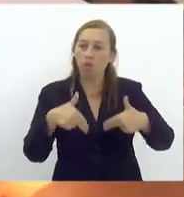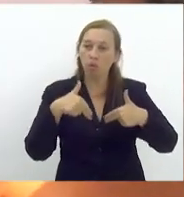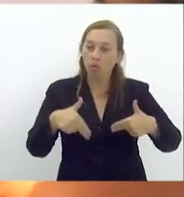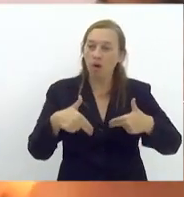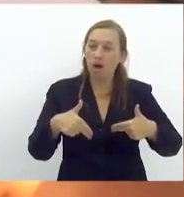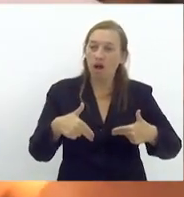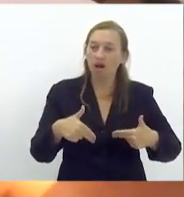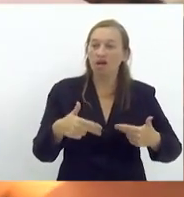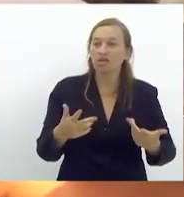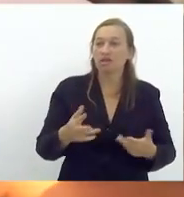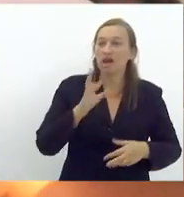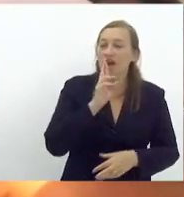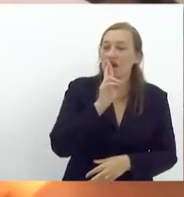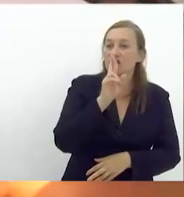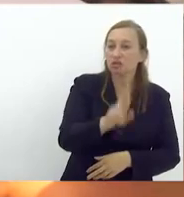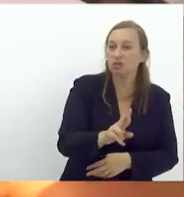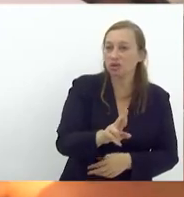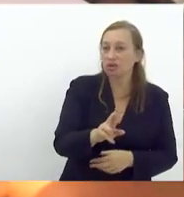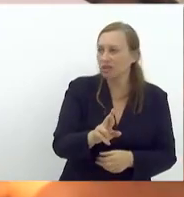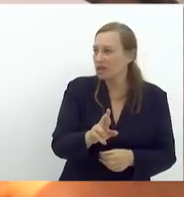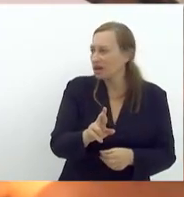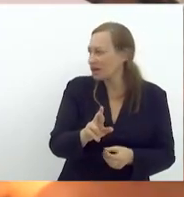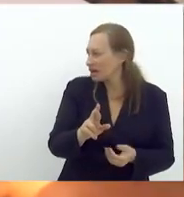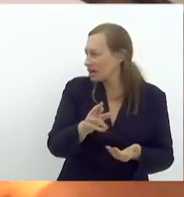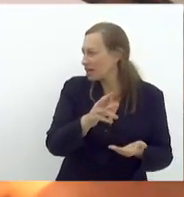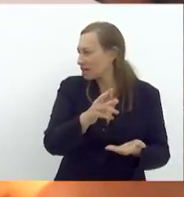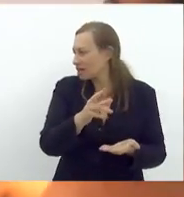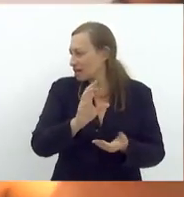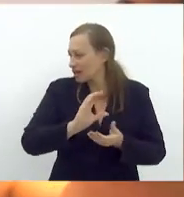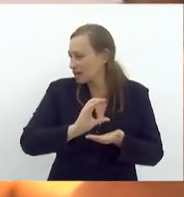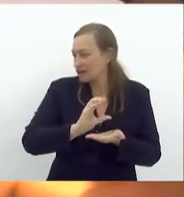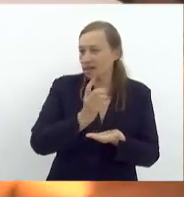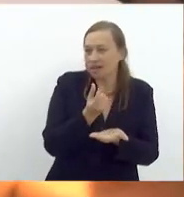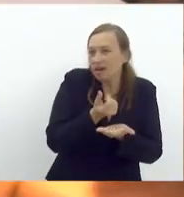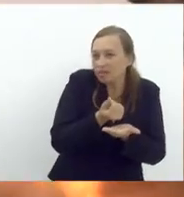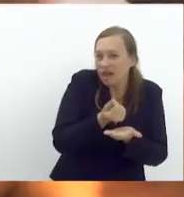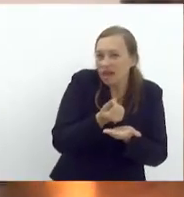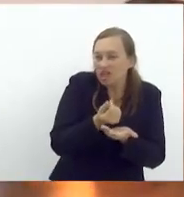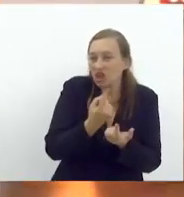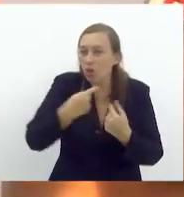capitalismo tá hip hop é anti capitalista